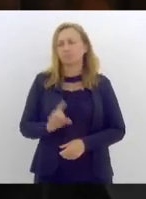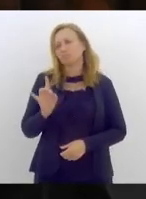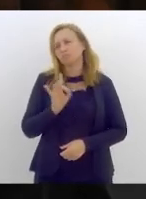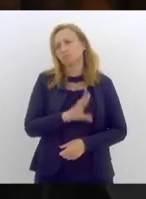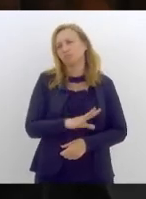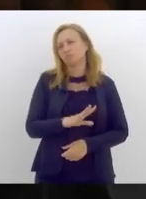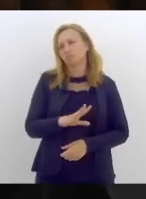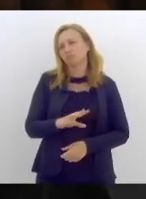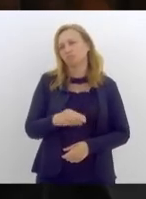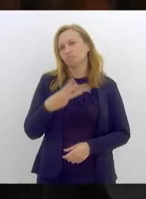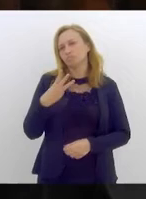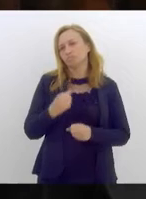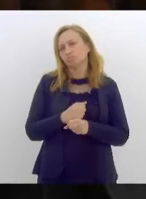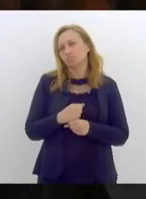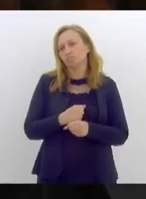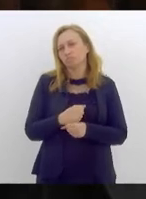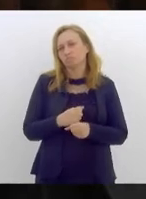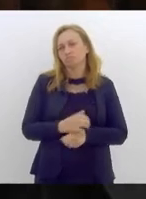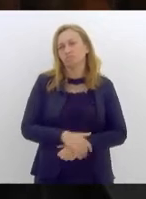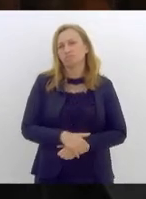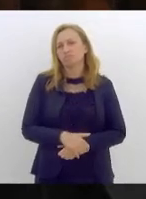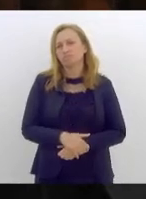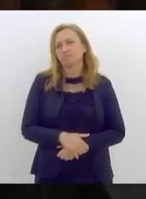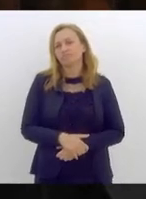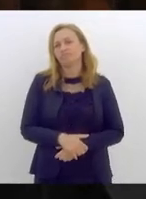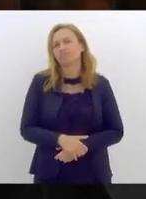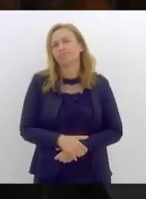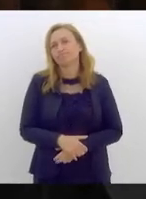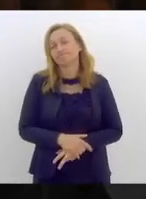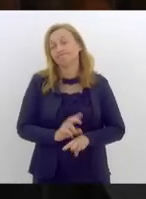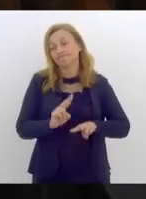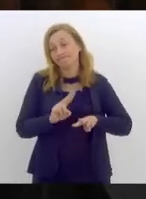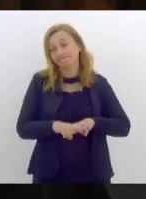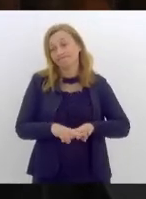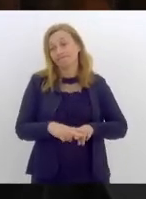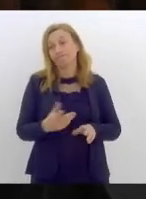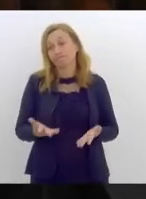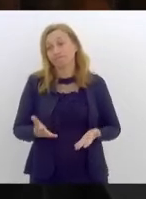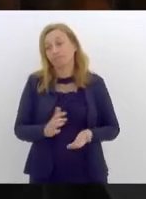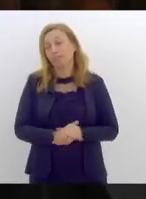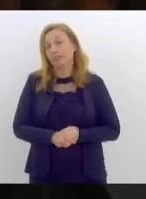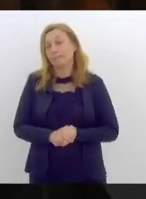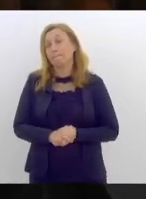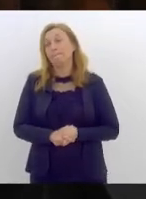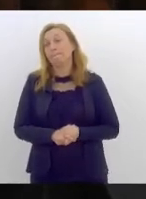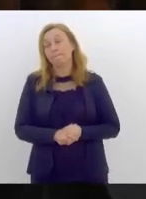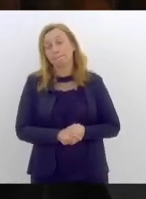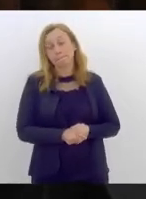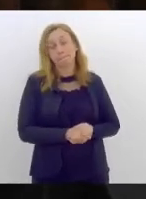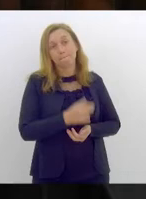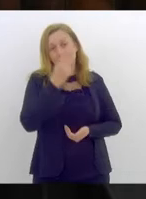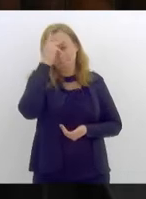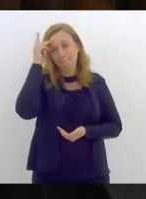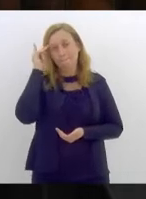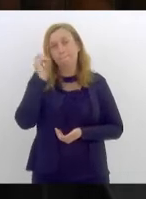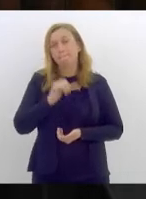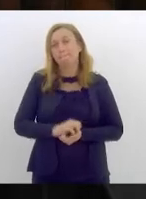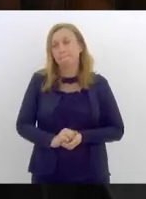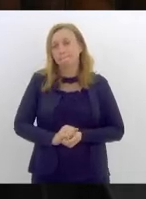últimos três anos essa apreensão das pessoas